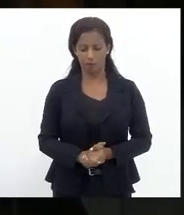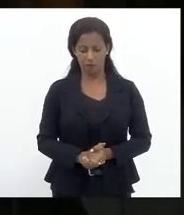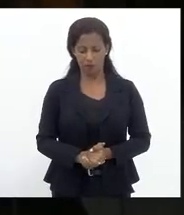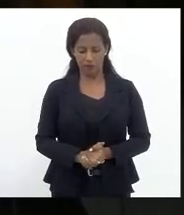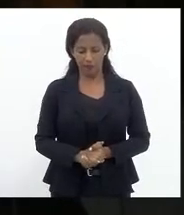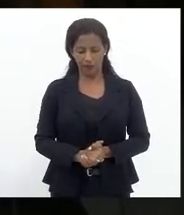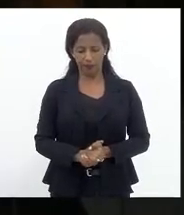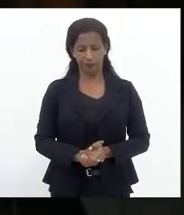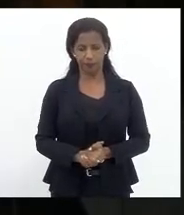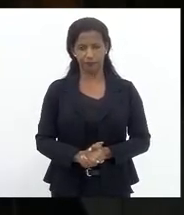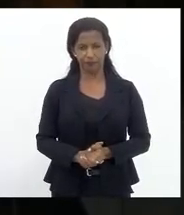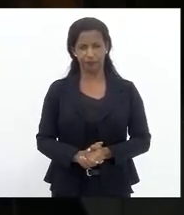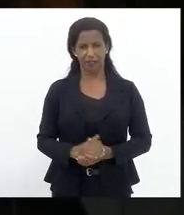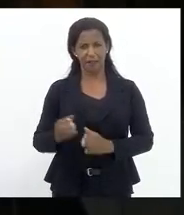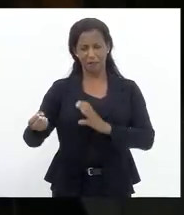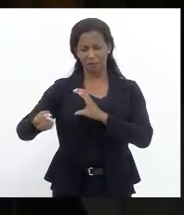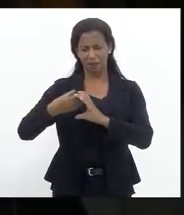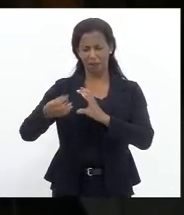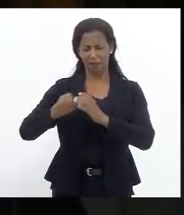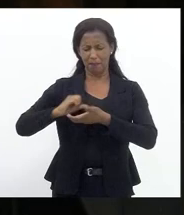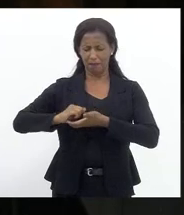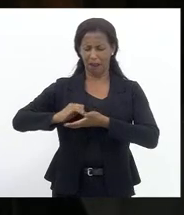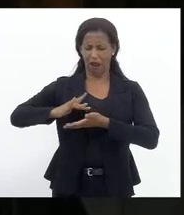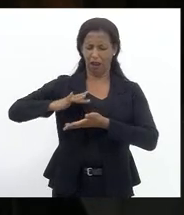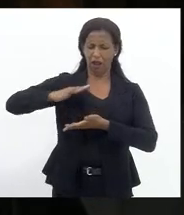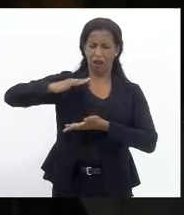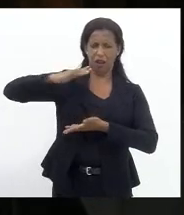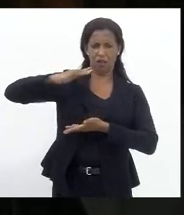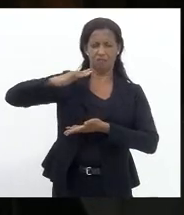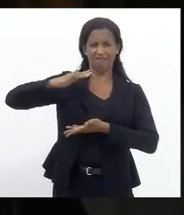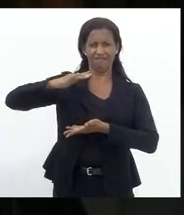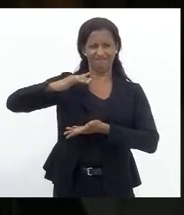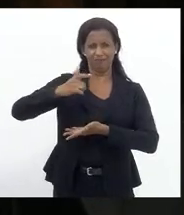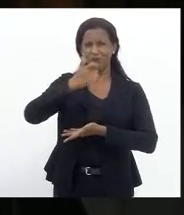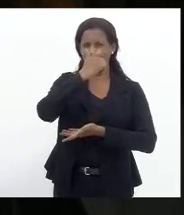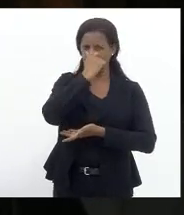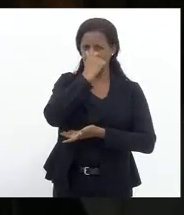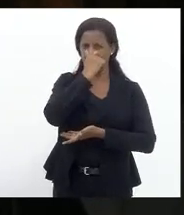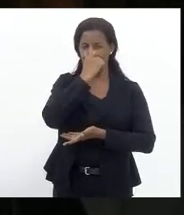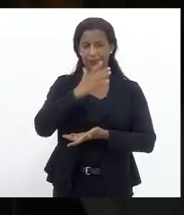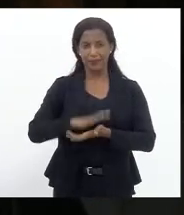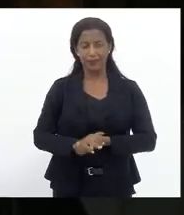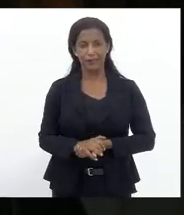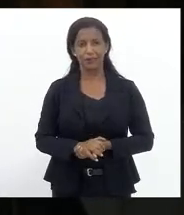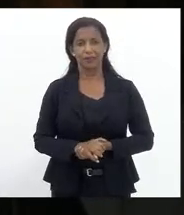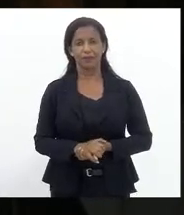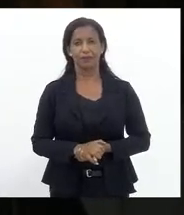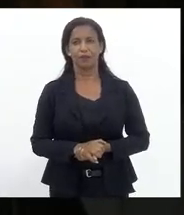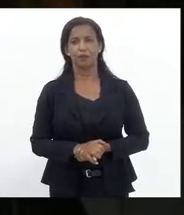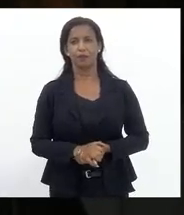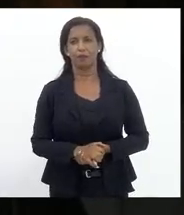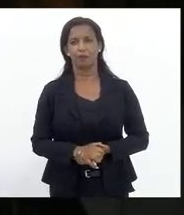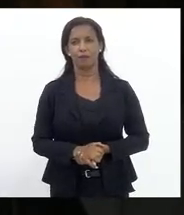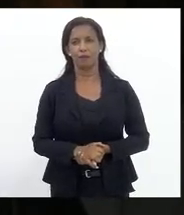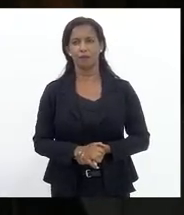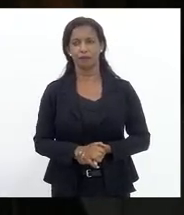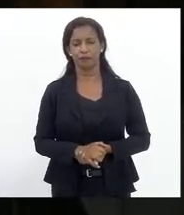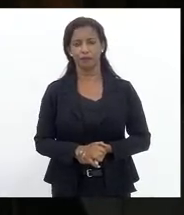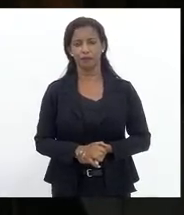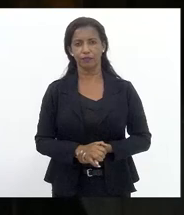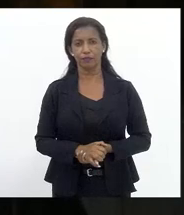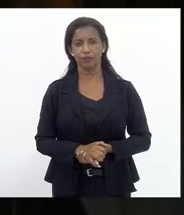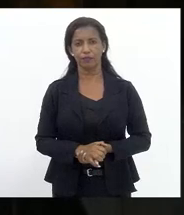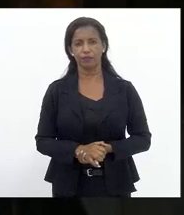ficam lotadas as caixas de mensagem com aqueles que